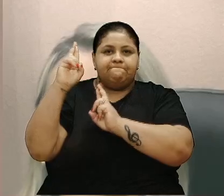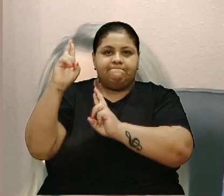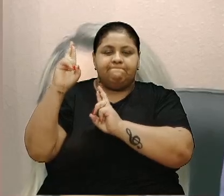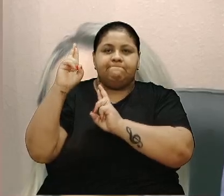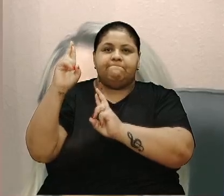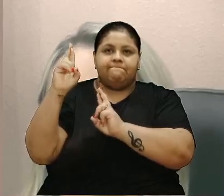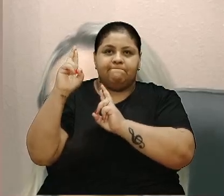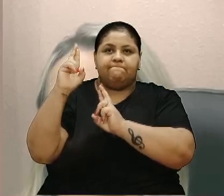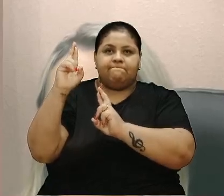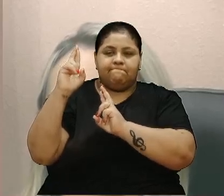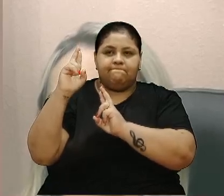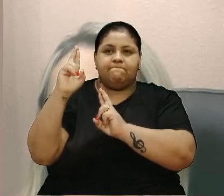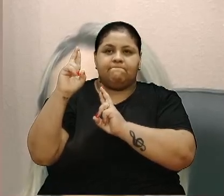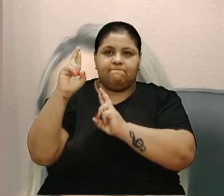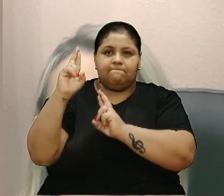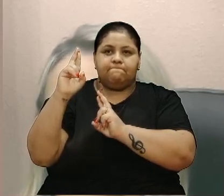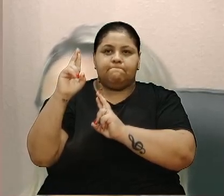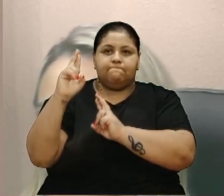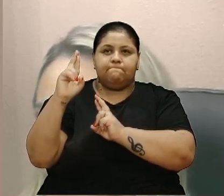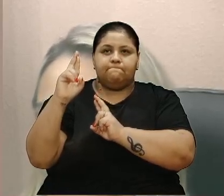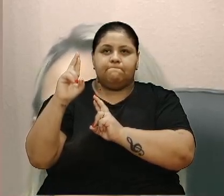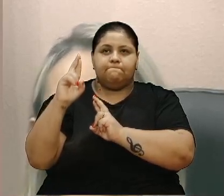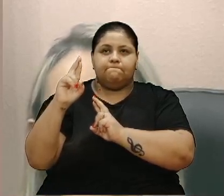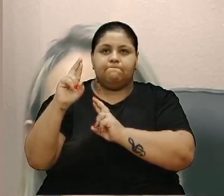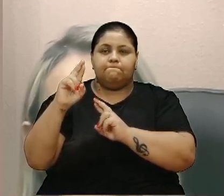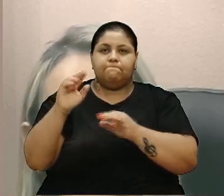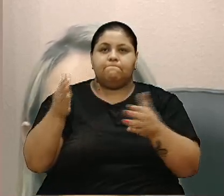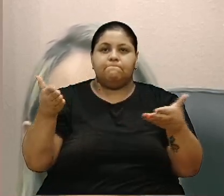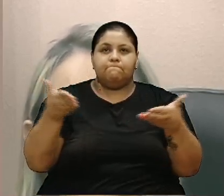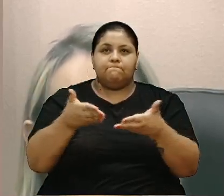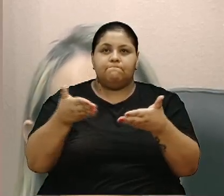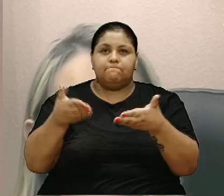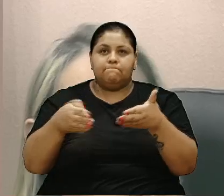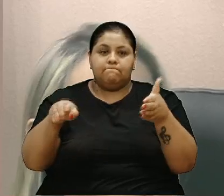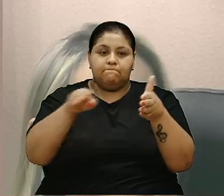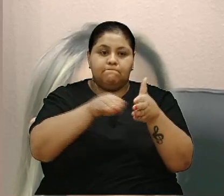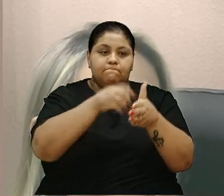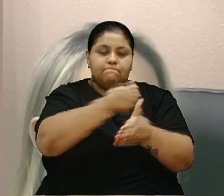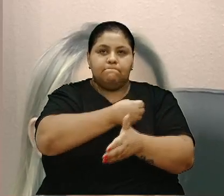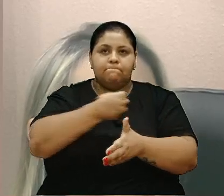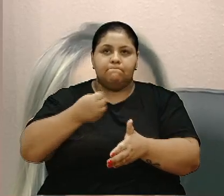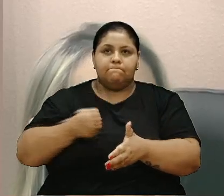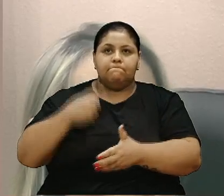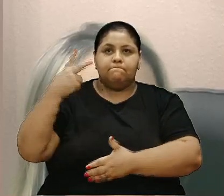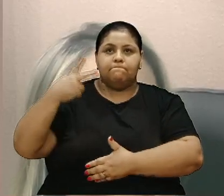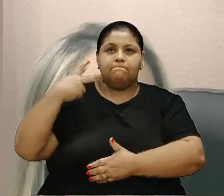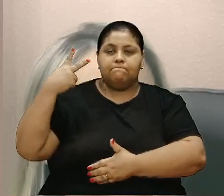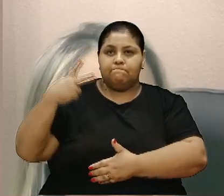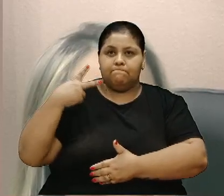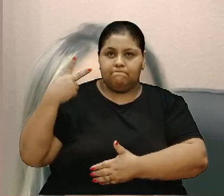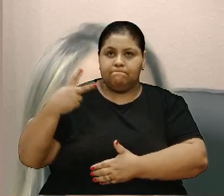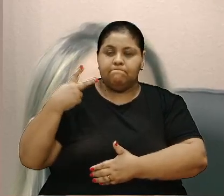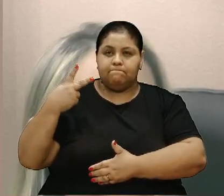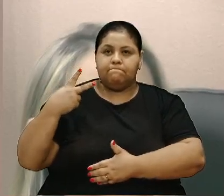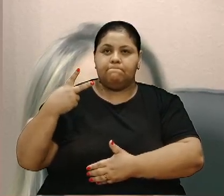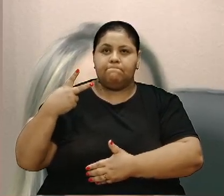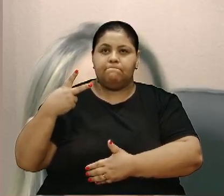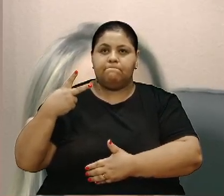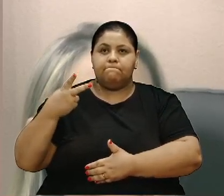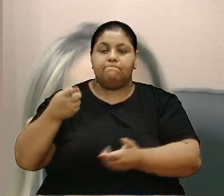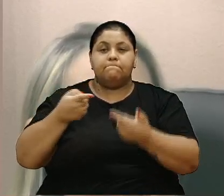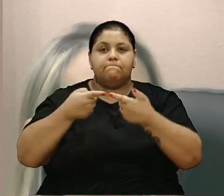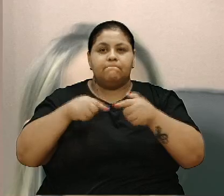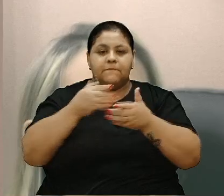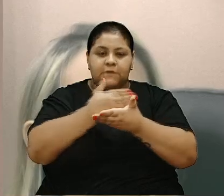expectativa de que, pelo menos, venha o maior número de vereadores possível. A gente sabe que a agenda é complexa, mas que, pelo